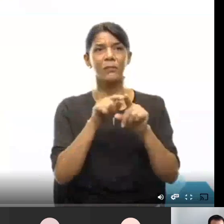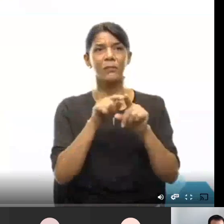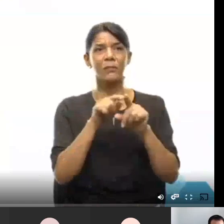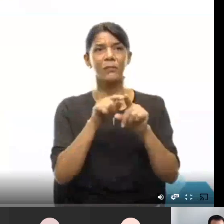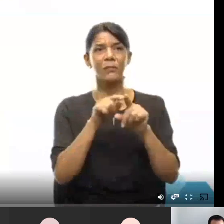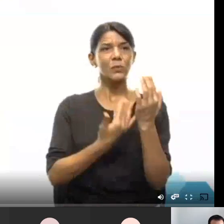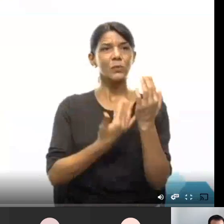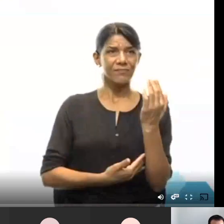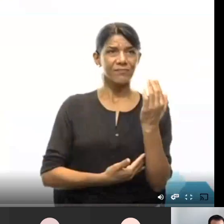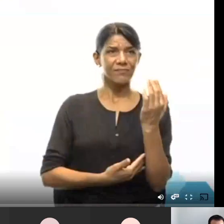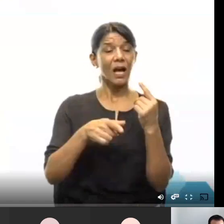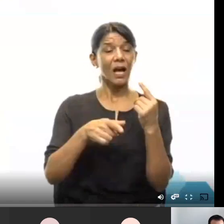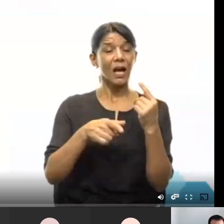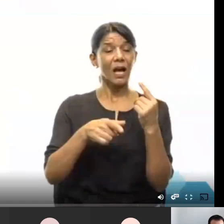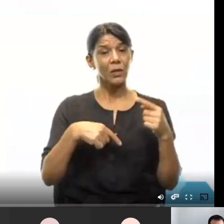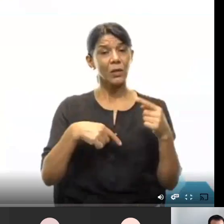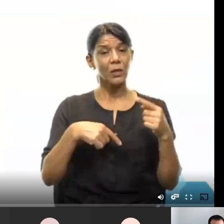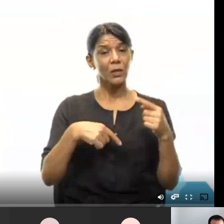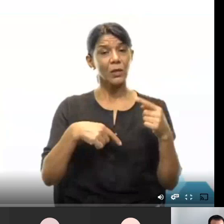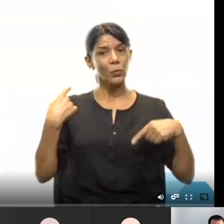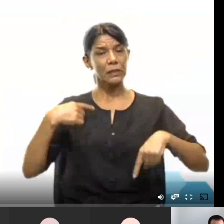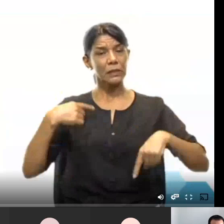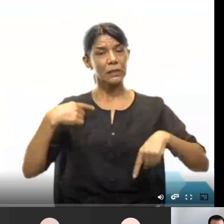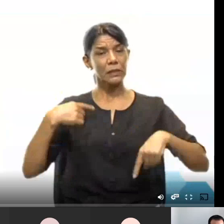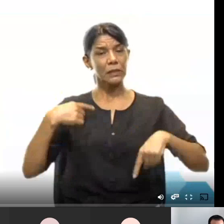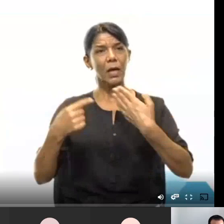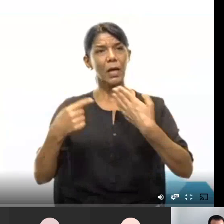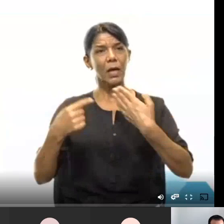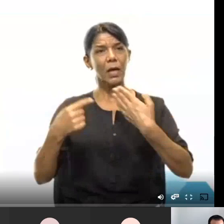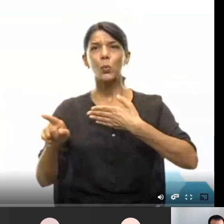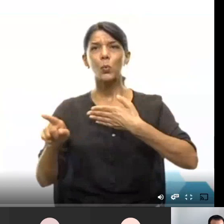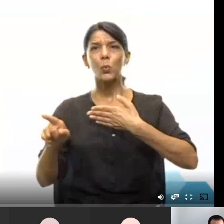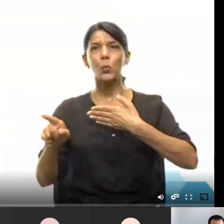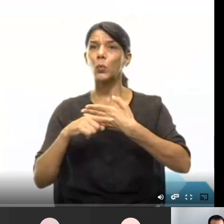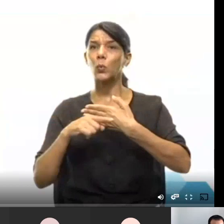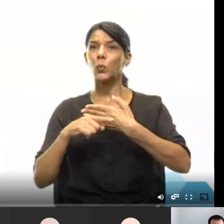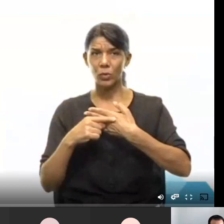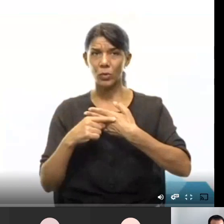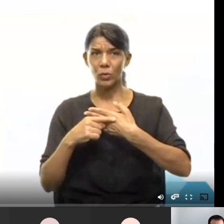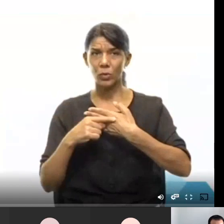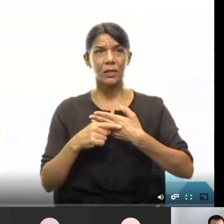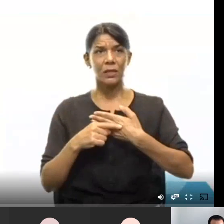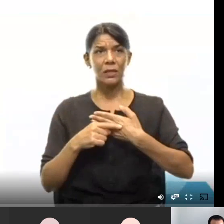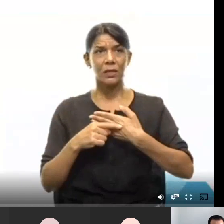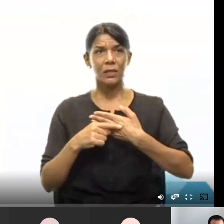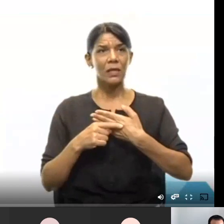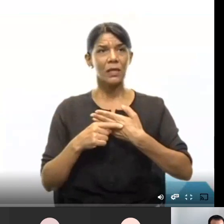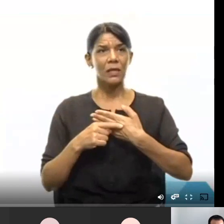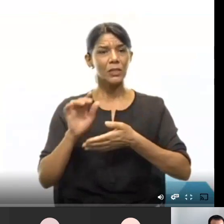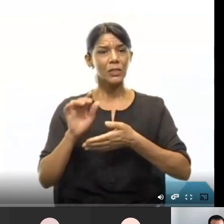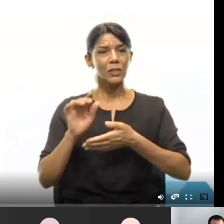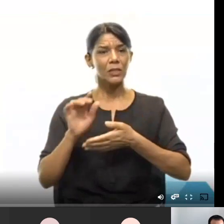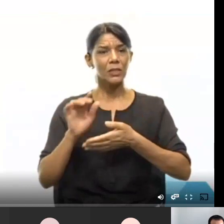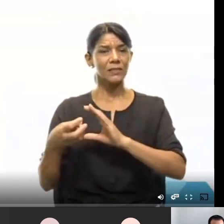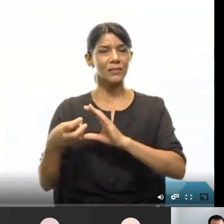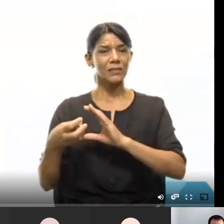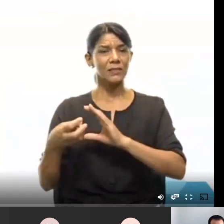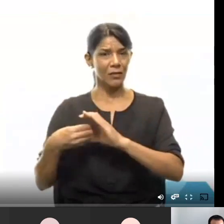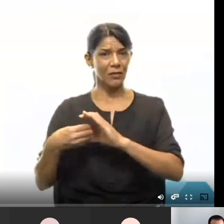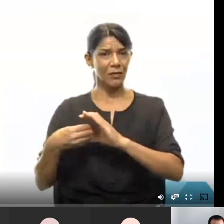entra em ação, né? Temos aqui a eliminação dessas células, mas muitas vezes o nosso sistema